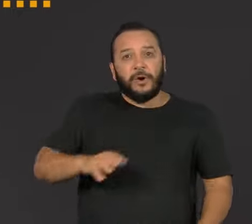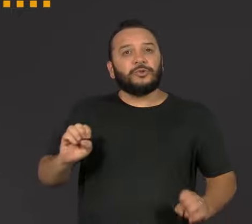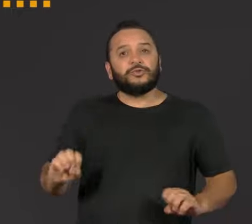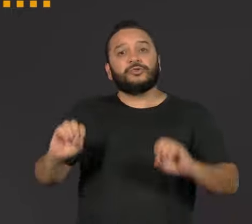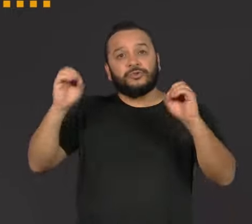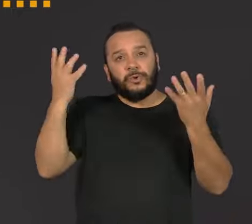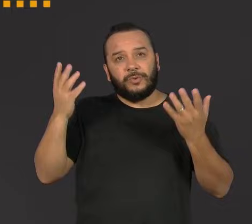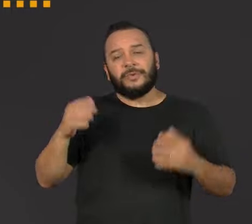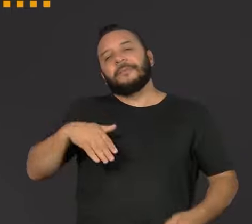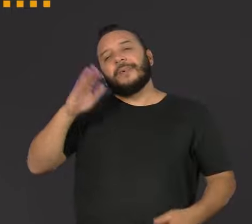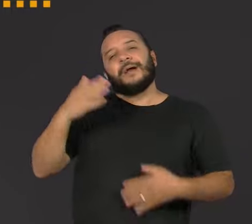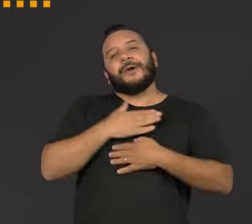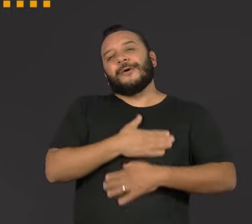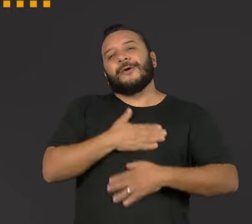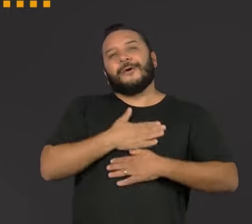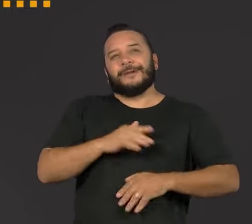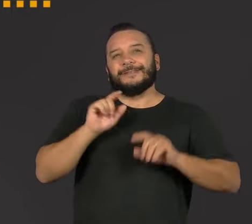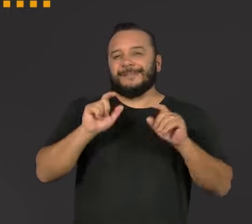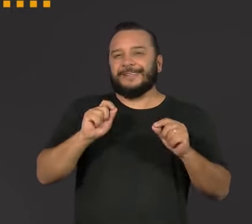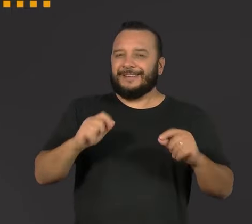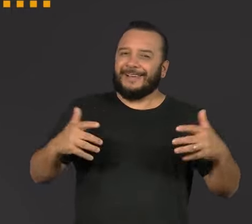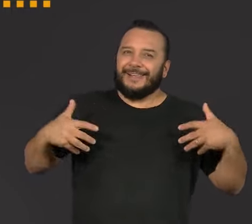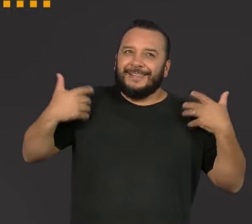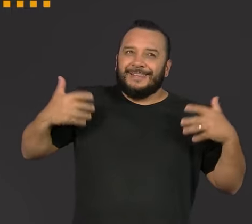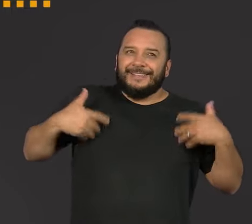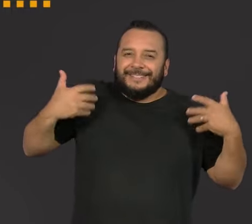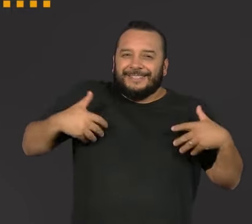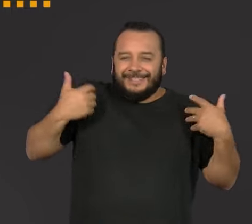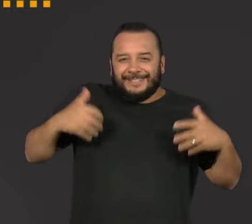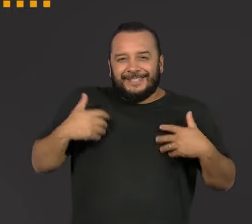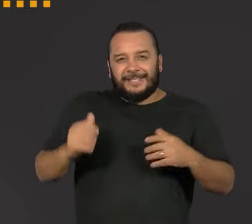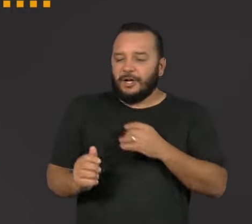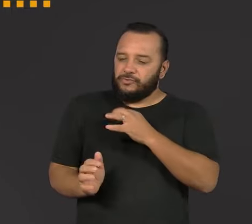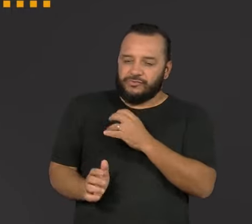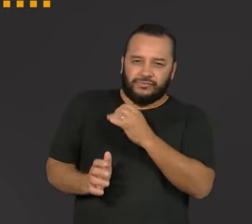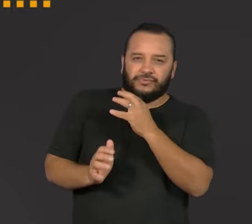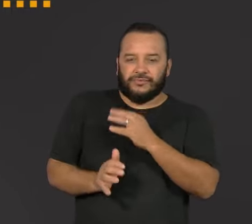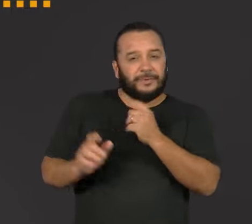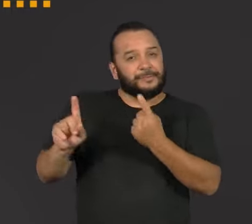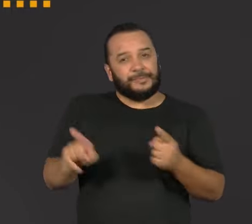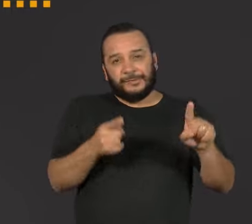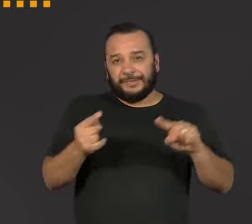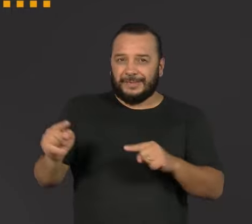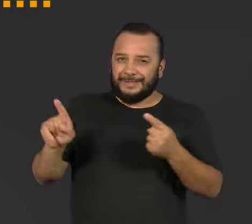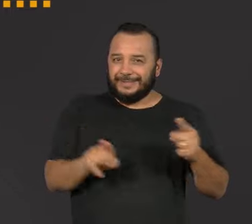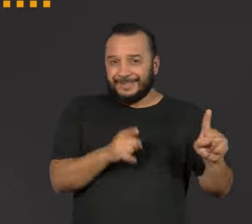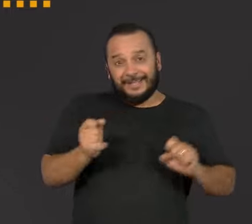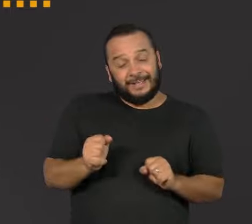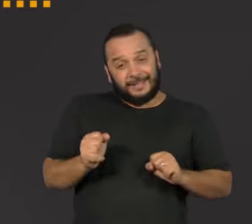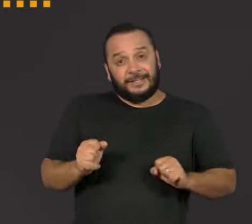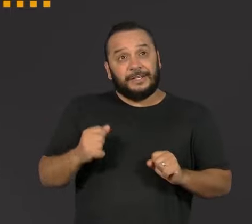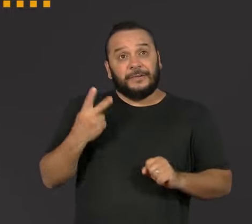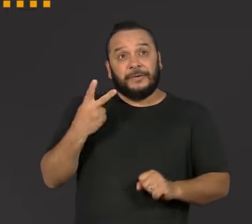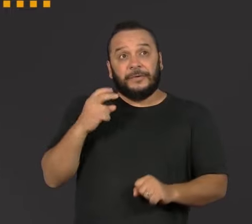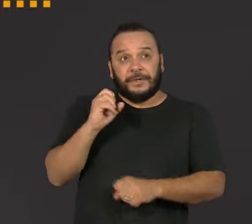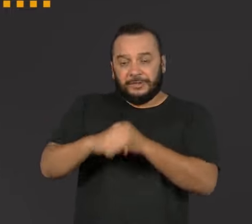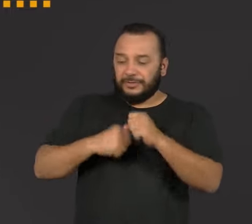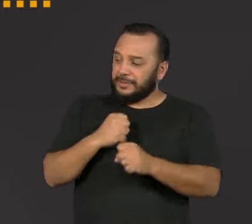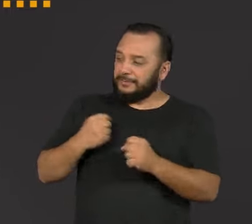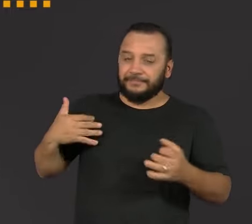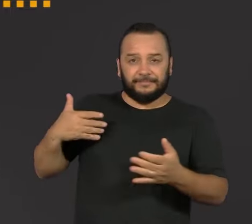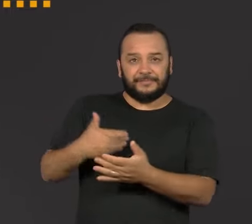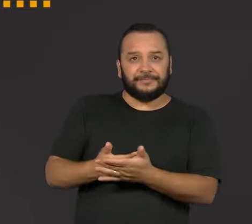mais gosta, porém, é levar alegria e conforto através da música. E foi assim que, há mais de 20 anos,